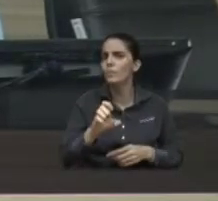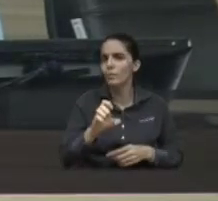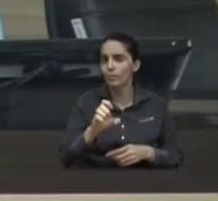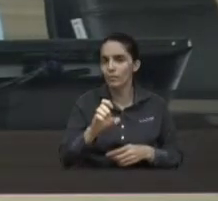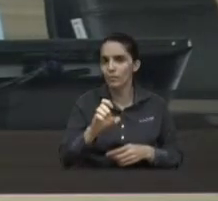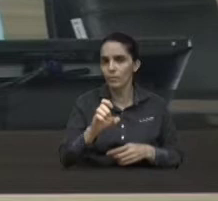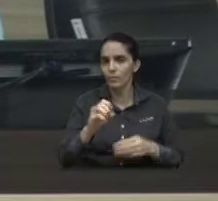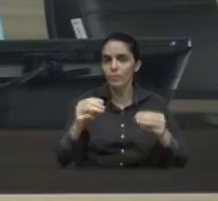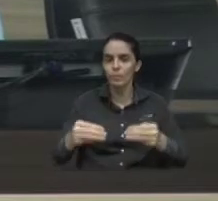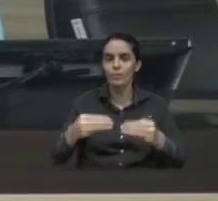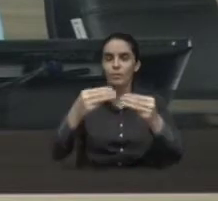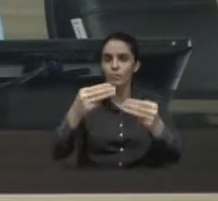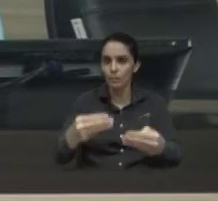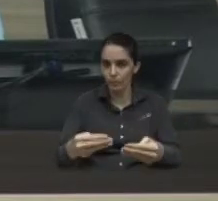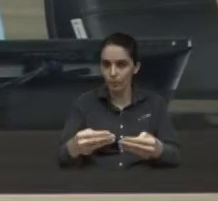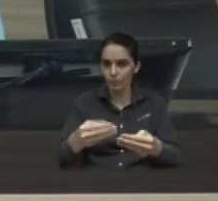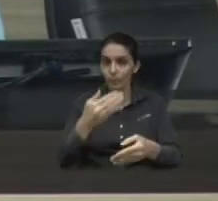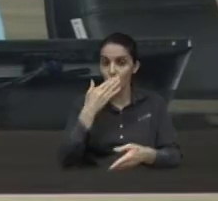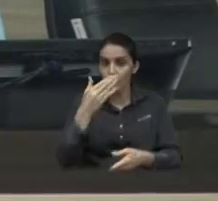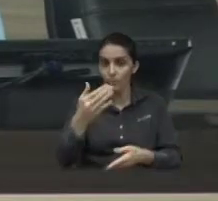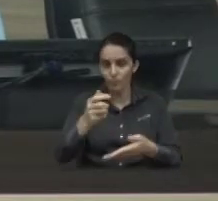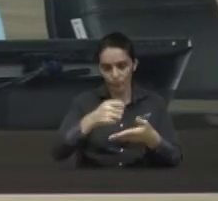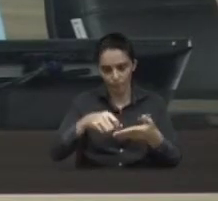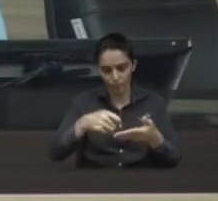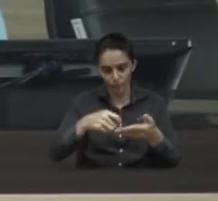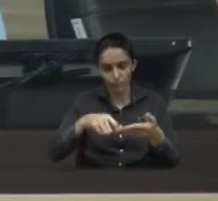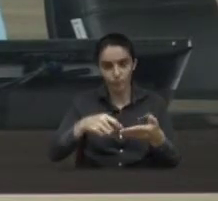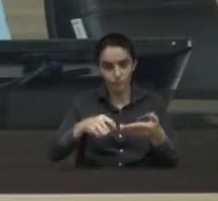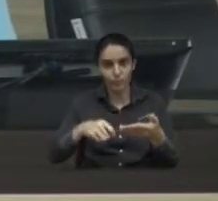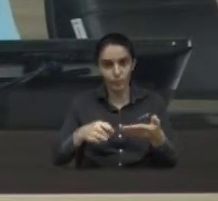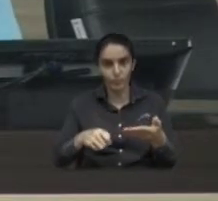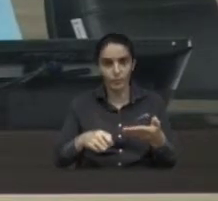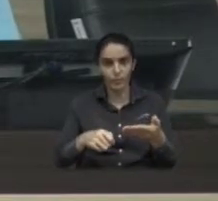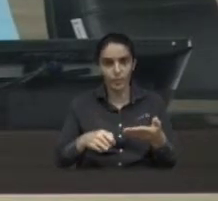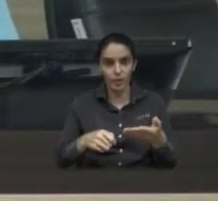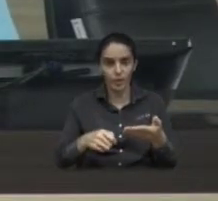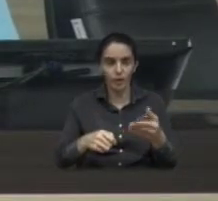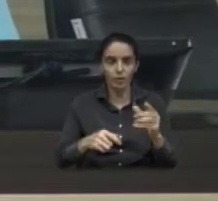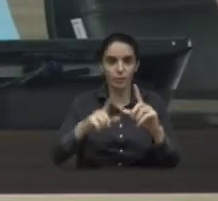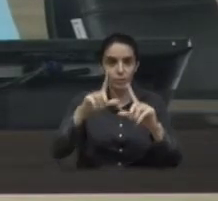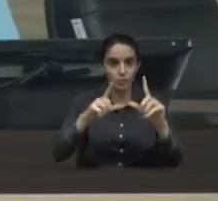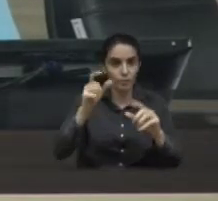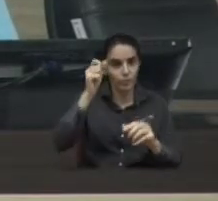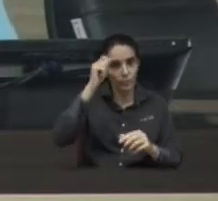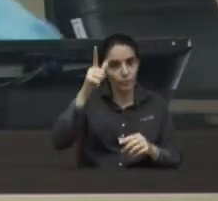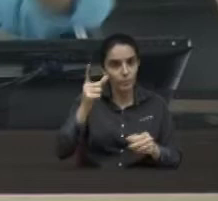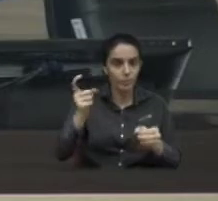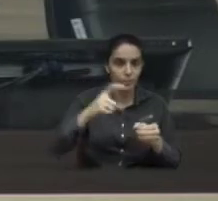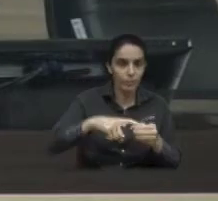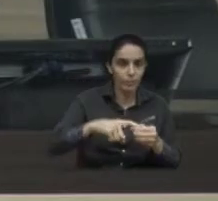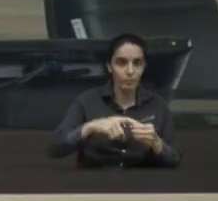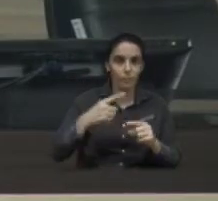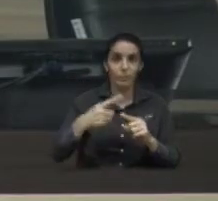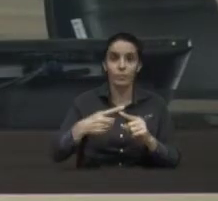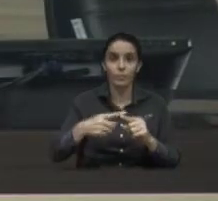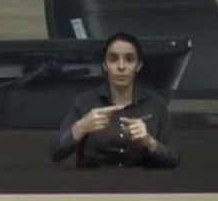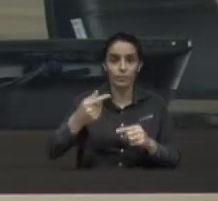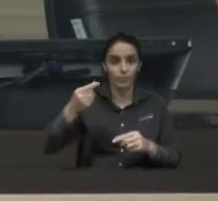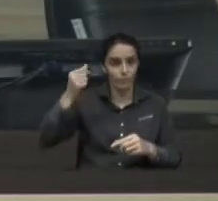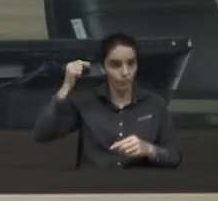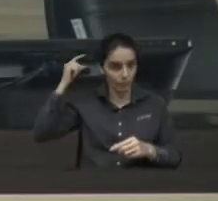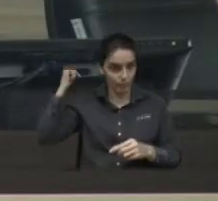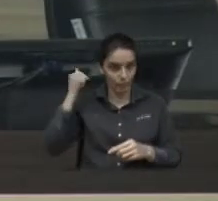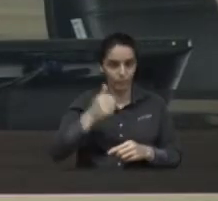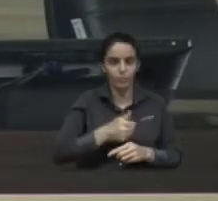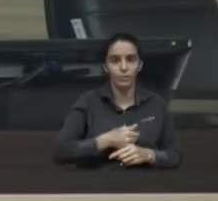uma moção lá, buscar assinatura para trazer a cultura de volta? Porque naquele tempo, em